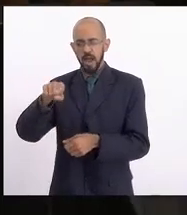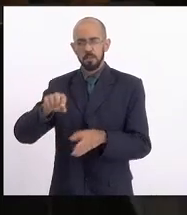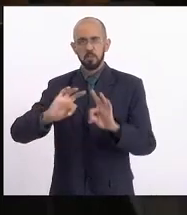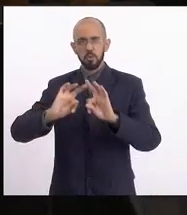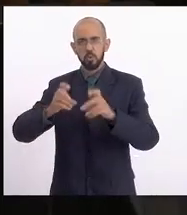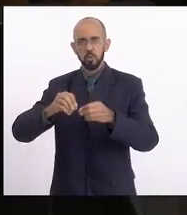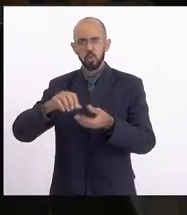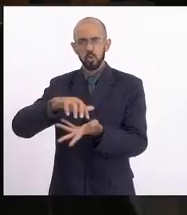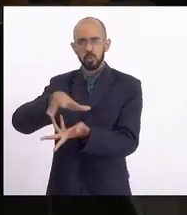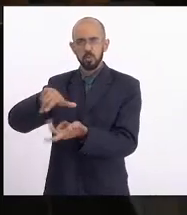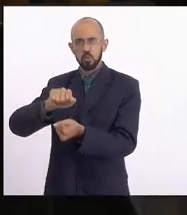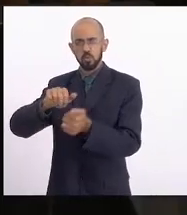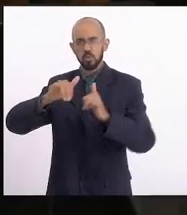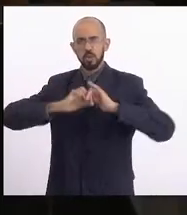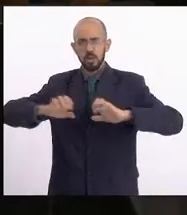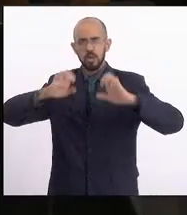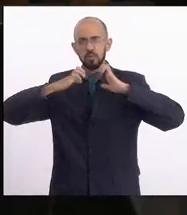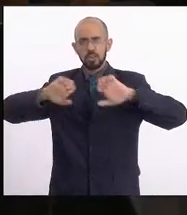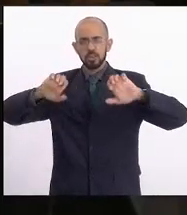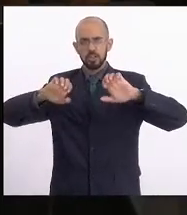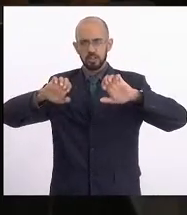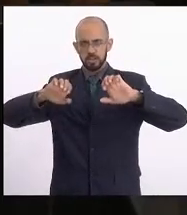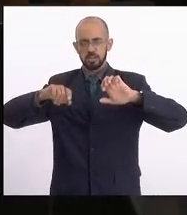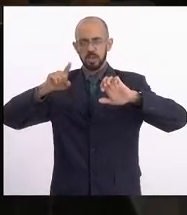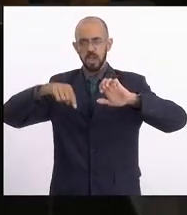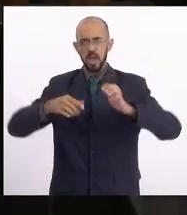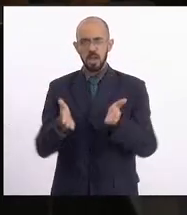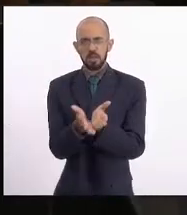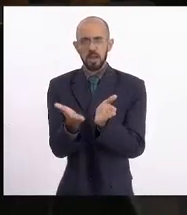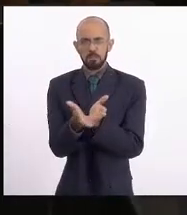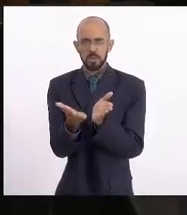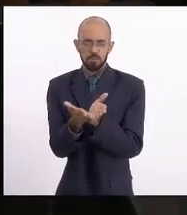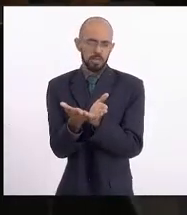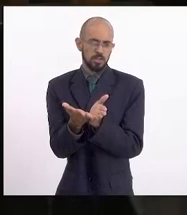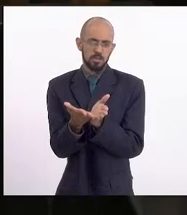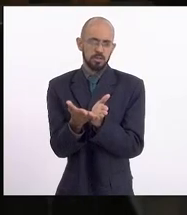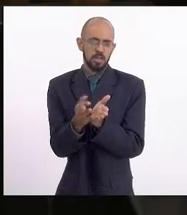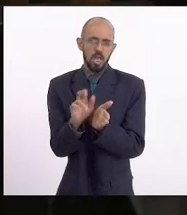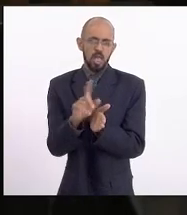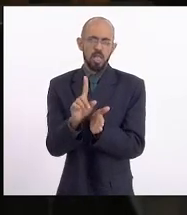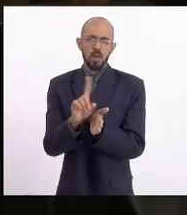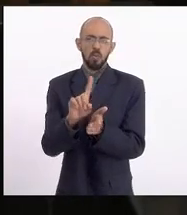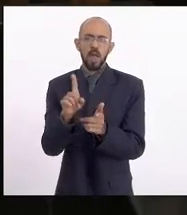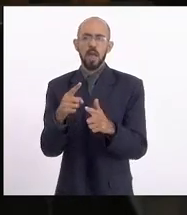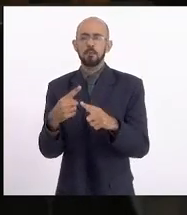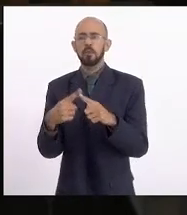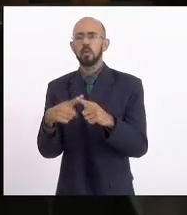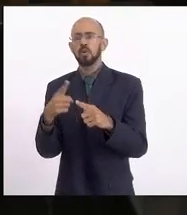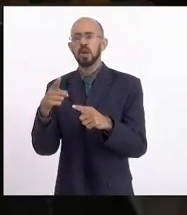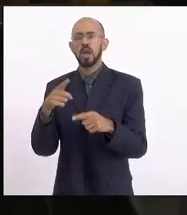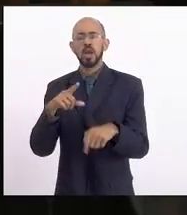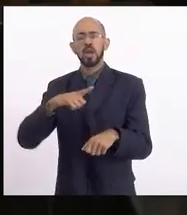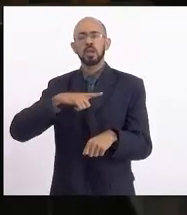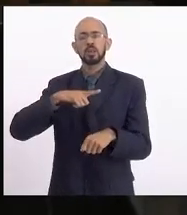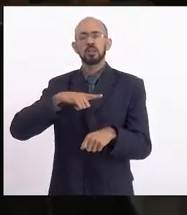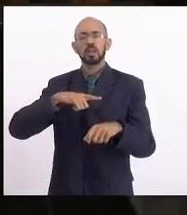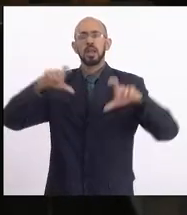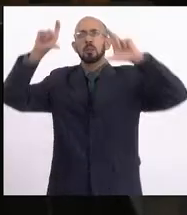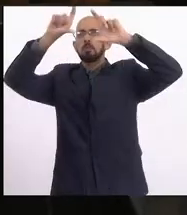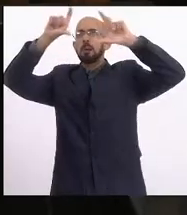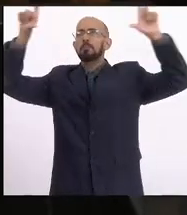toda criatura. Está na Bíblia. Não é porque existe uma placa